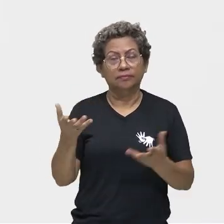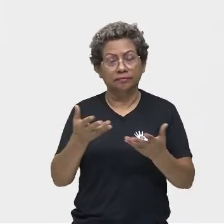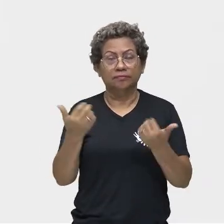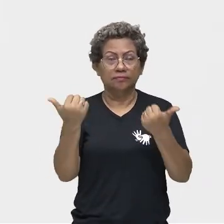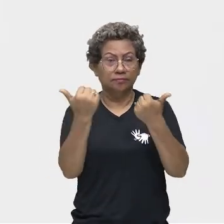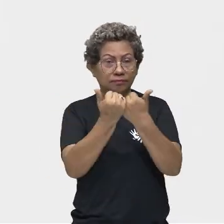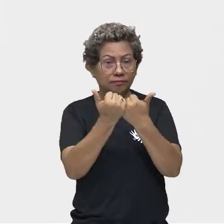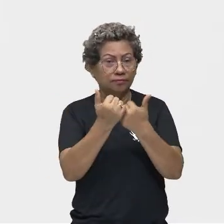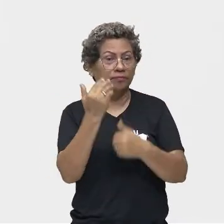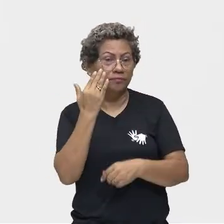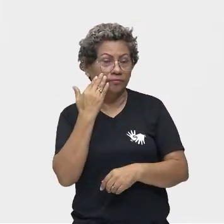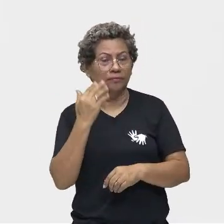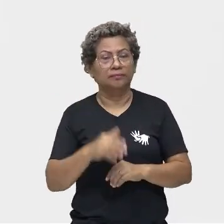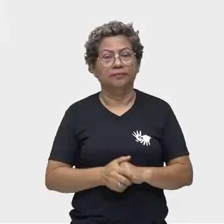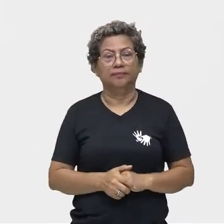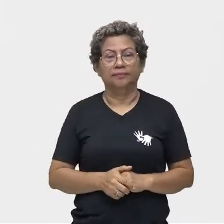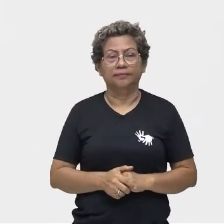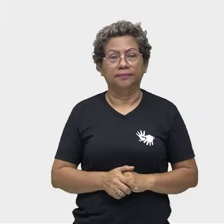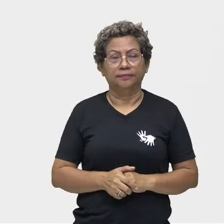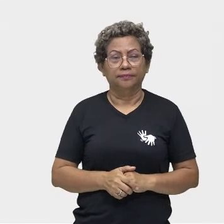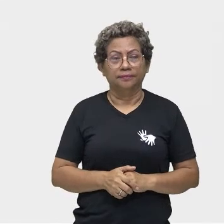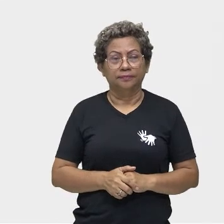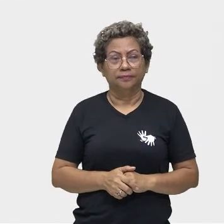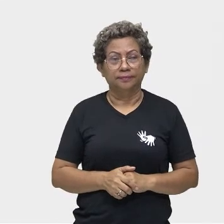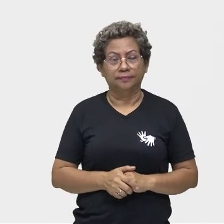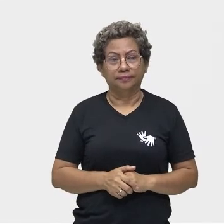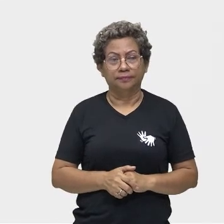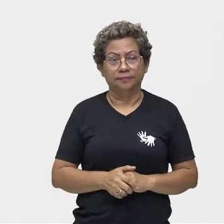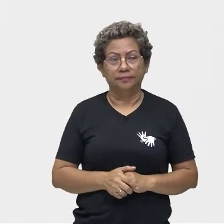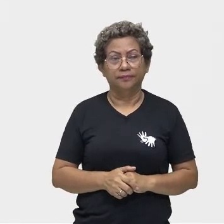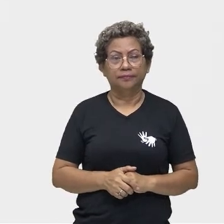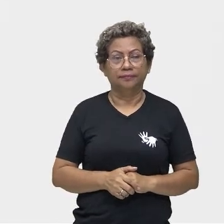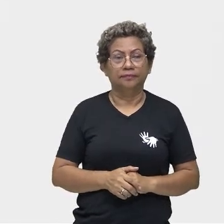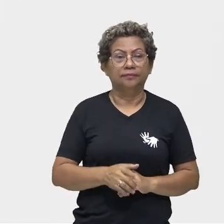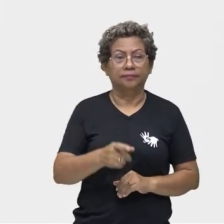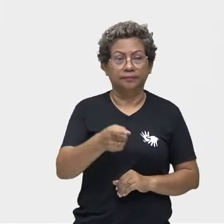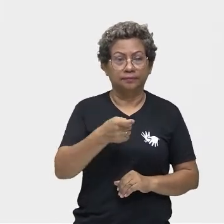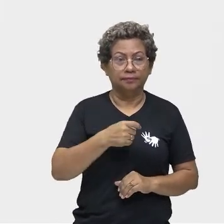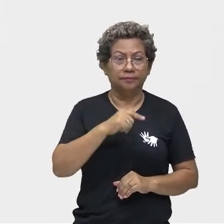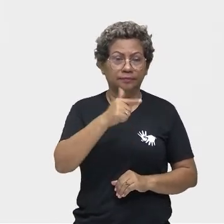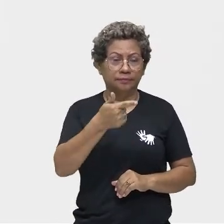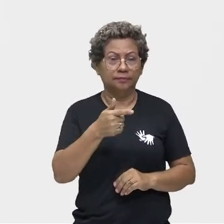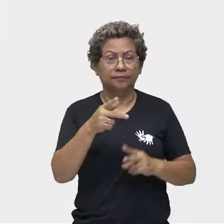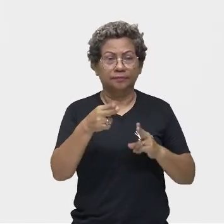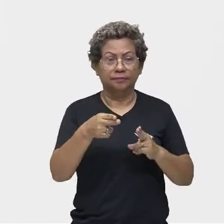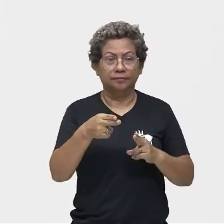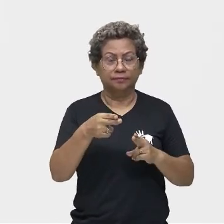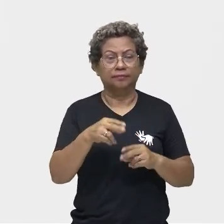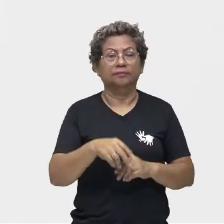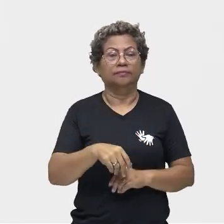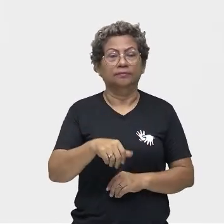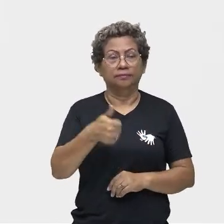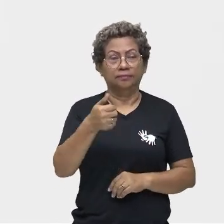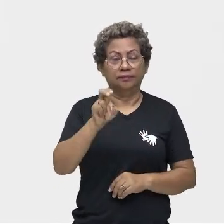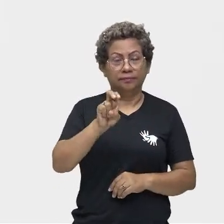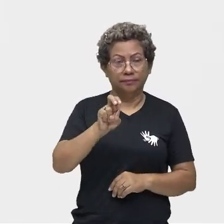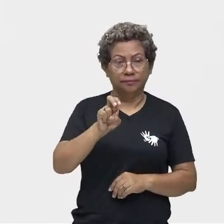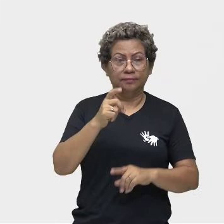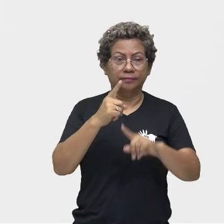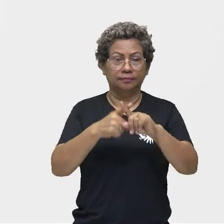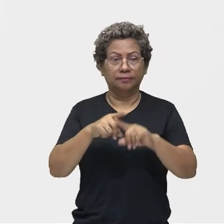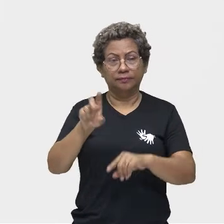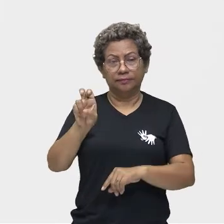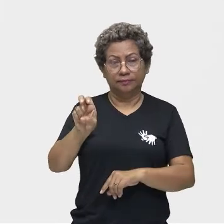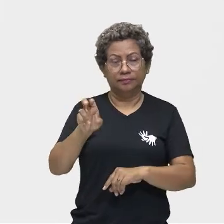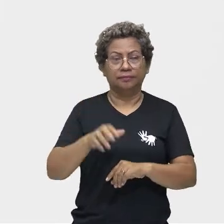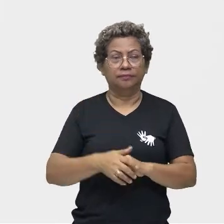ao cálculo, né? Então, nós vamos ter h ao quadrado é igual a m vezes n. Pela imagem, nós sabemos que